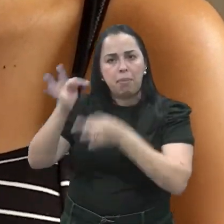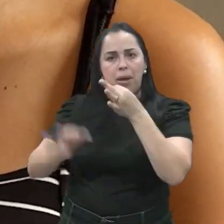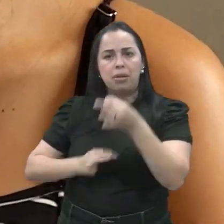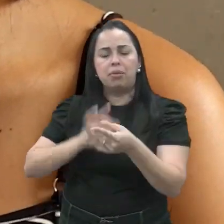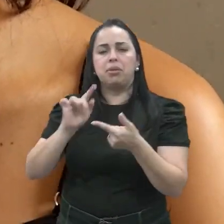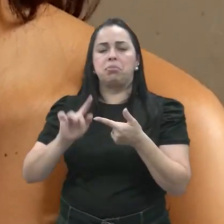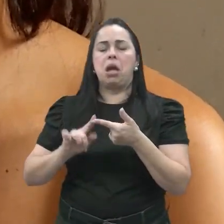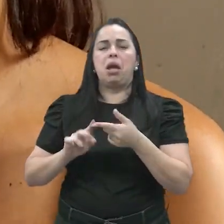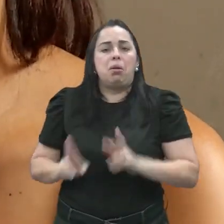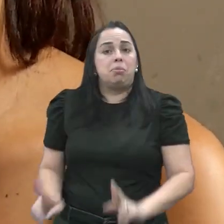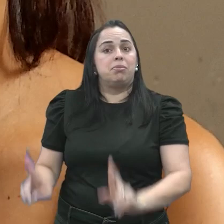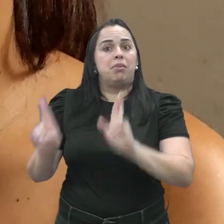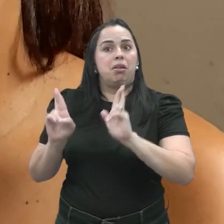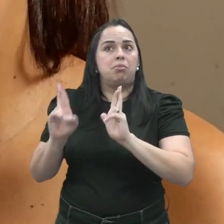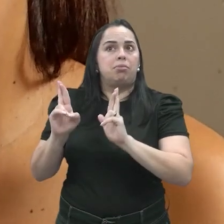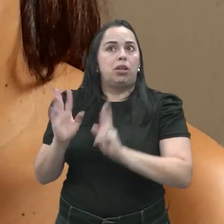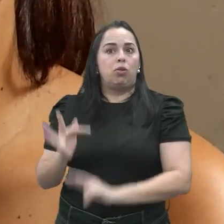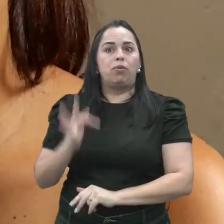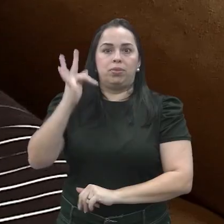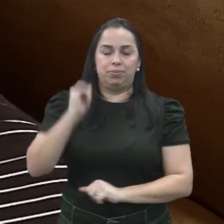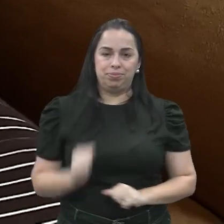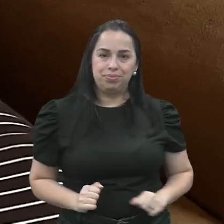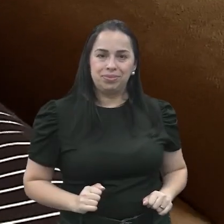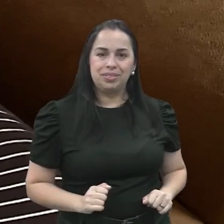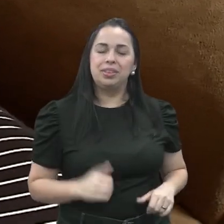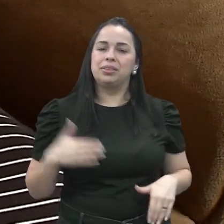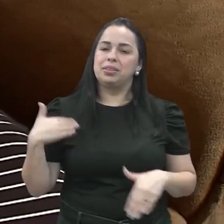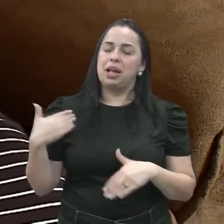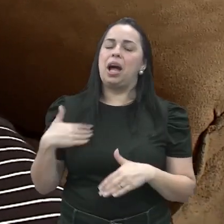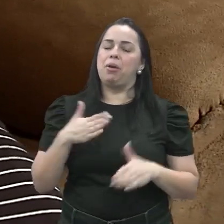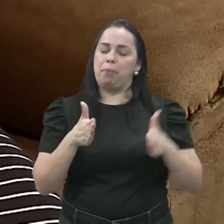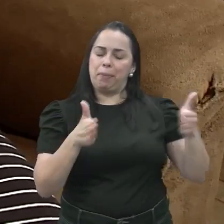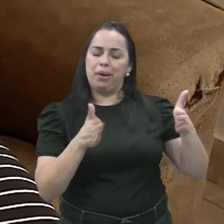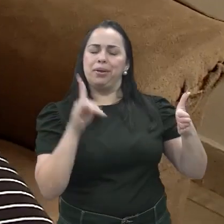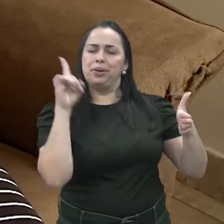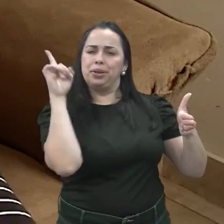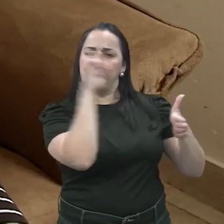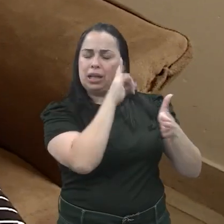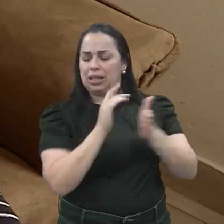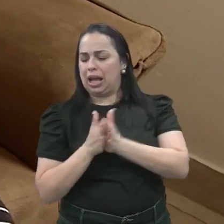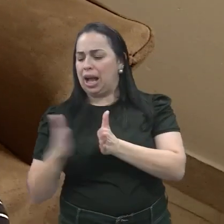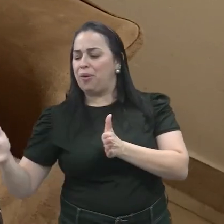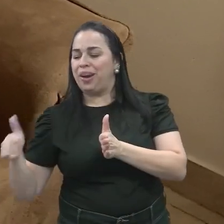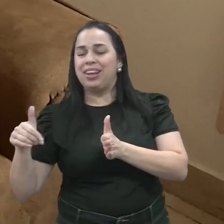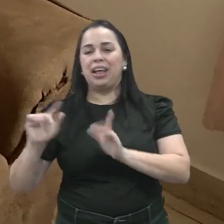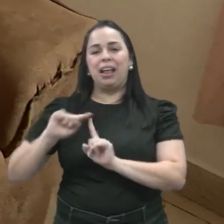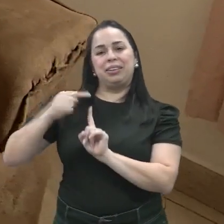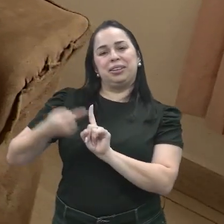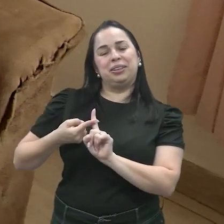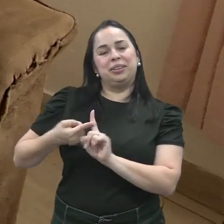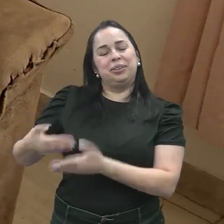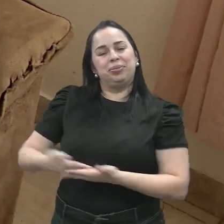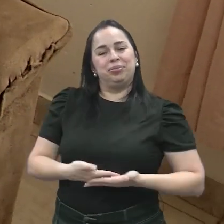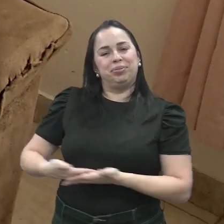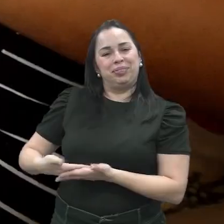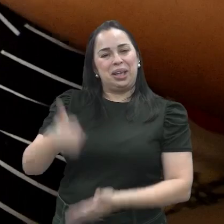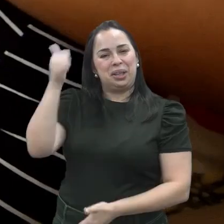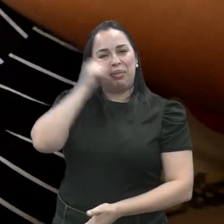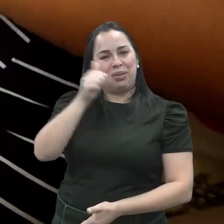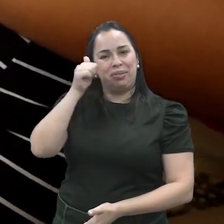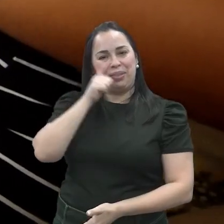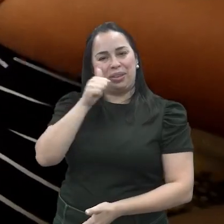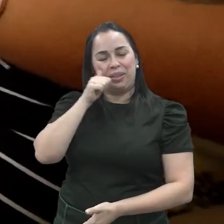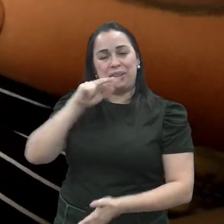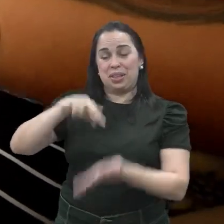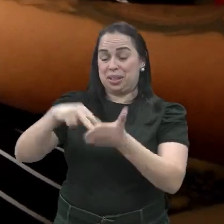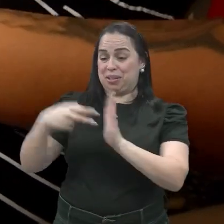leucemia e mantém otimismo em relação ao futuro. Depois de dias difíceis, conta os dias para a chegada da filhinha. Um